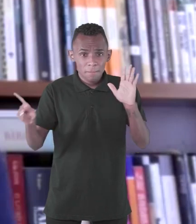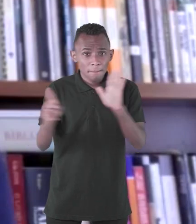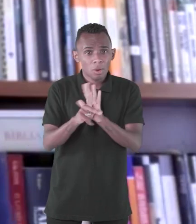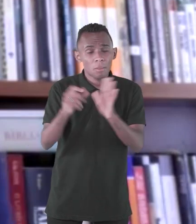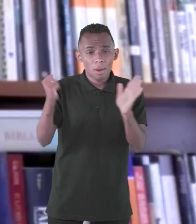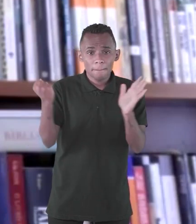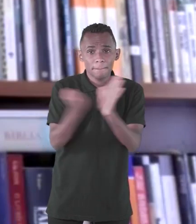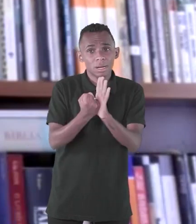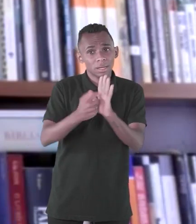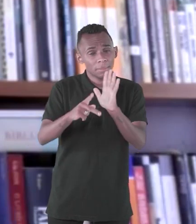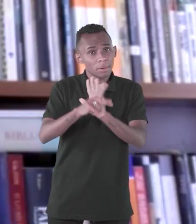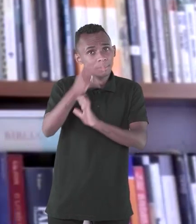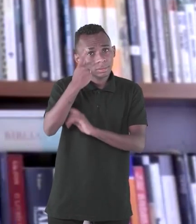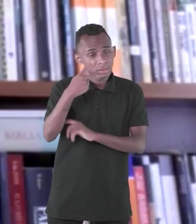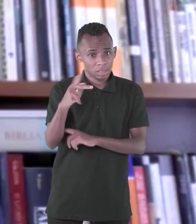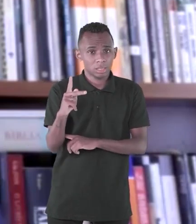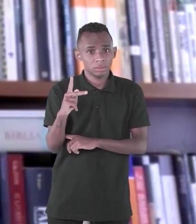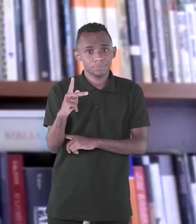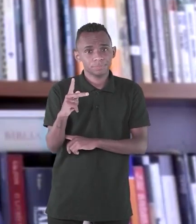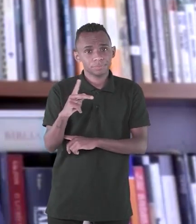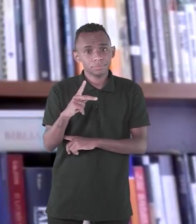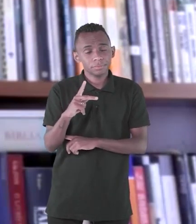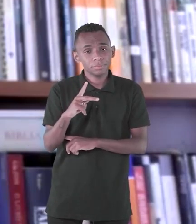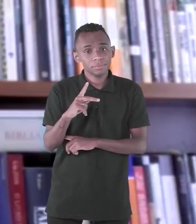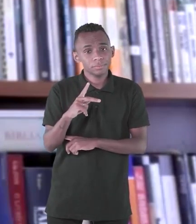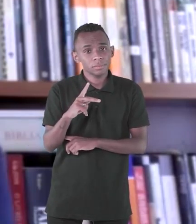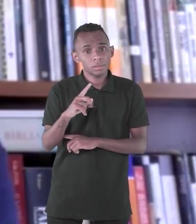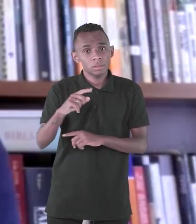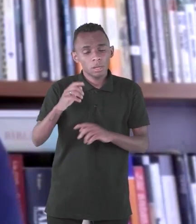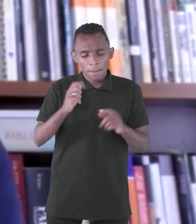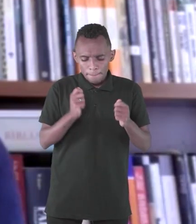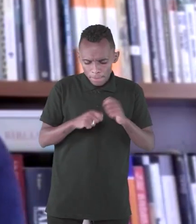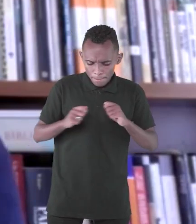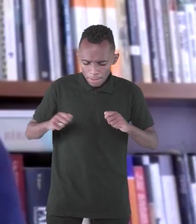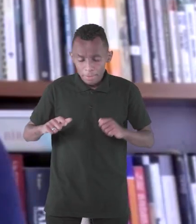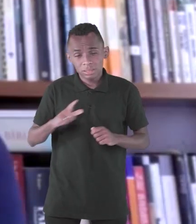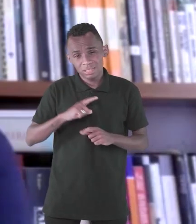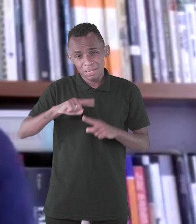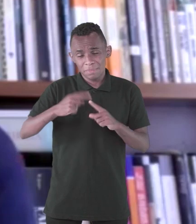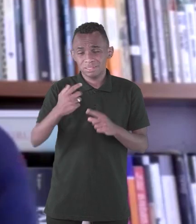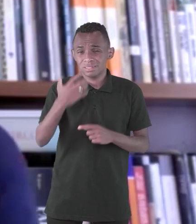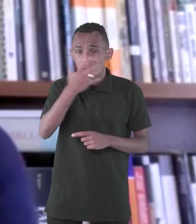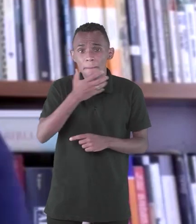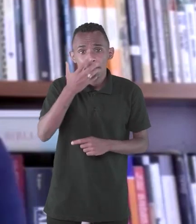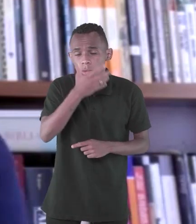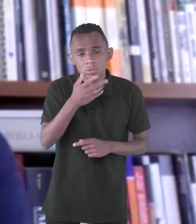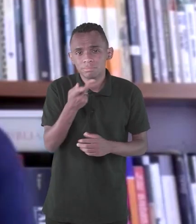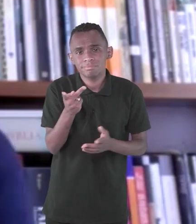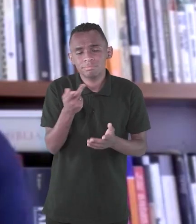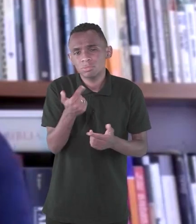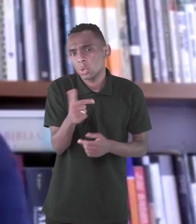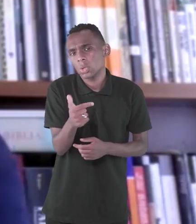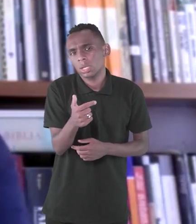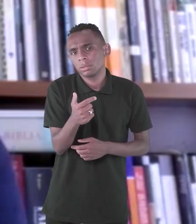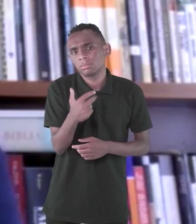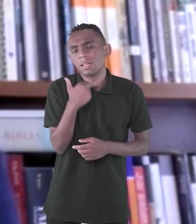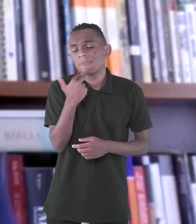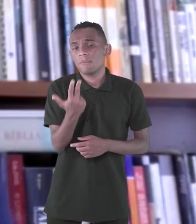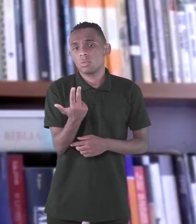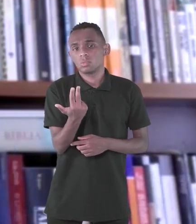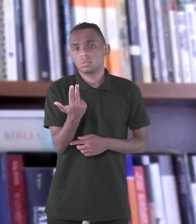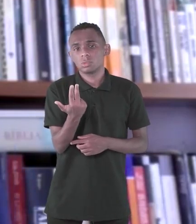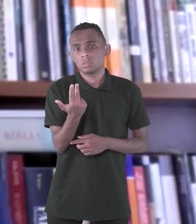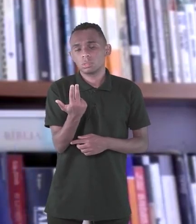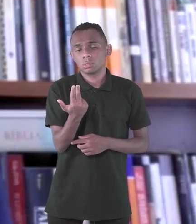Na canção, especialmente. A música instrumental tem, mas na canção não. Felipe Cato, que é do Rio Grande do Sul, é pop.